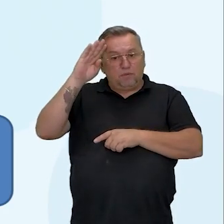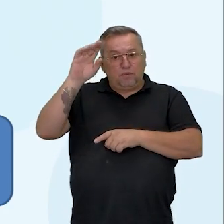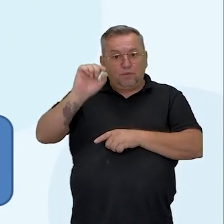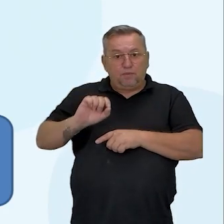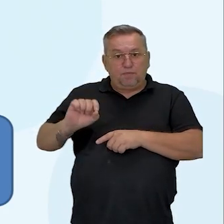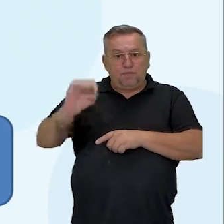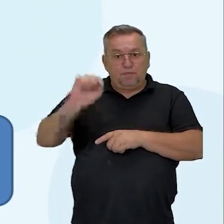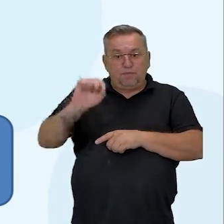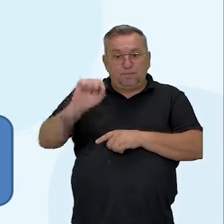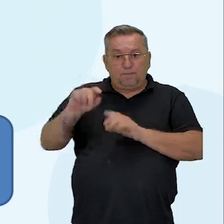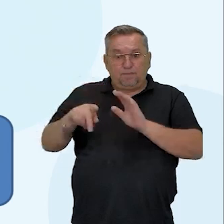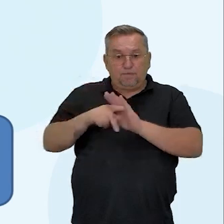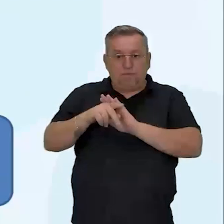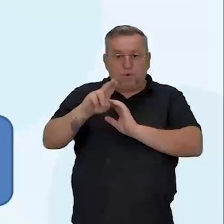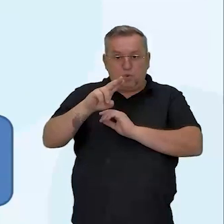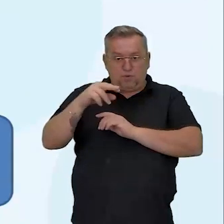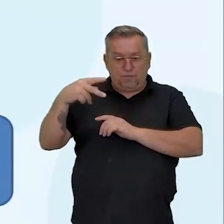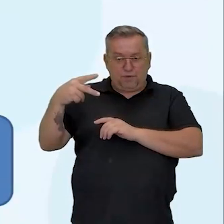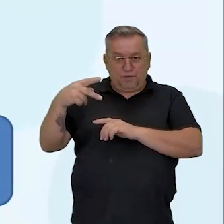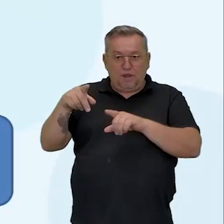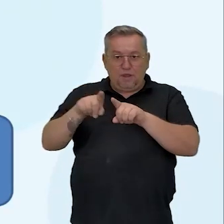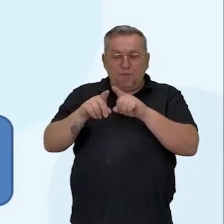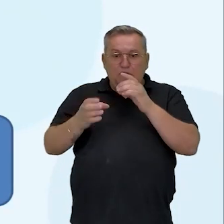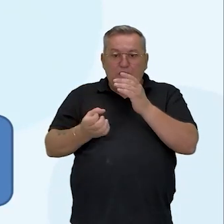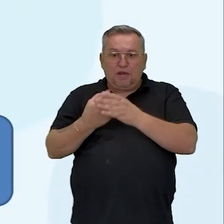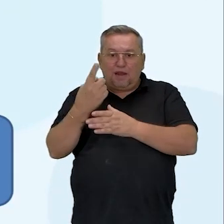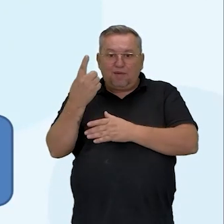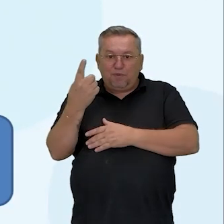a Universidade de São Paulo, criada em